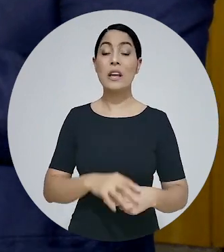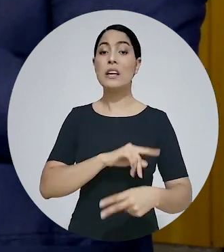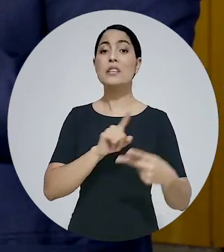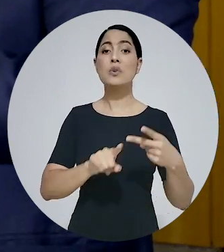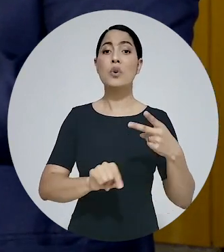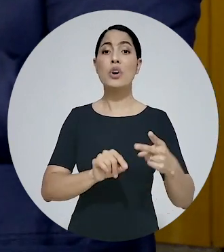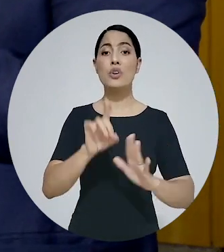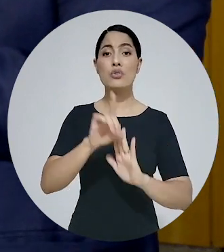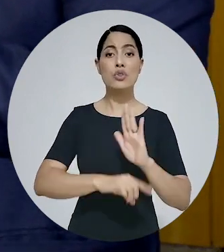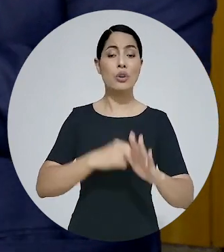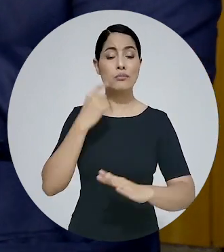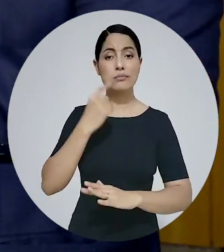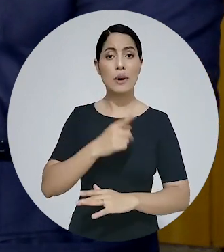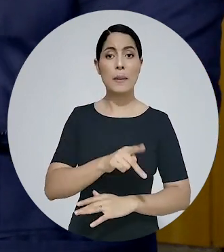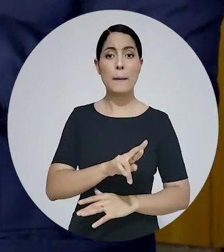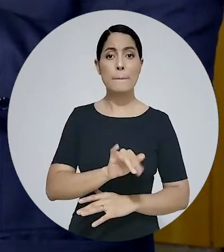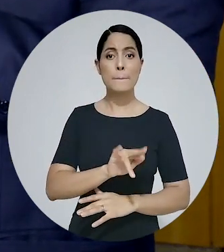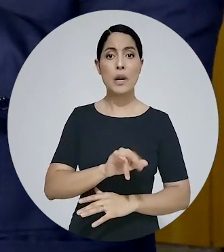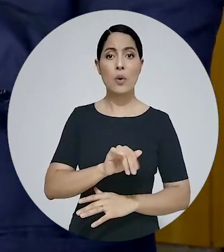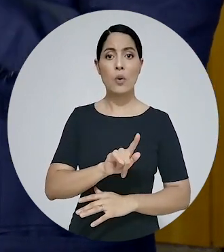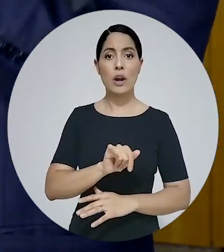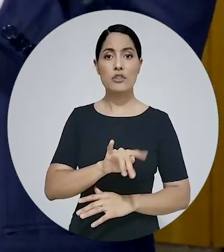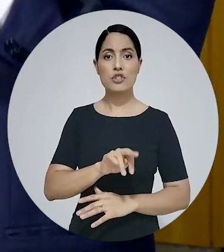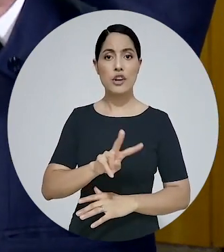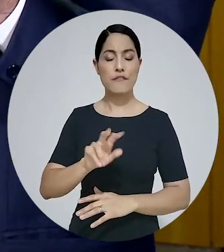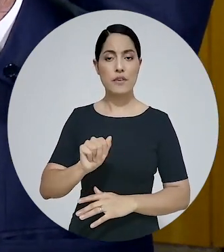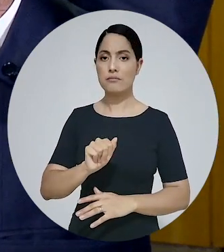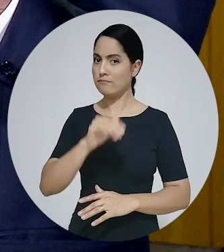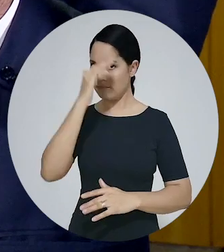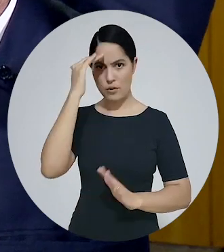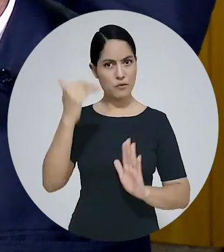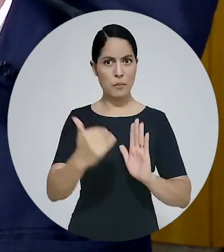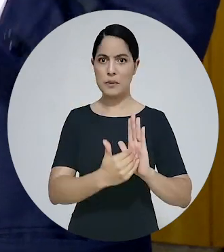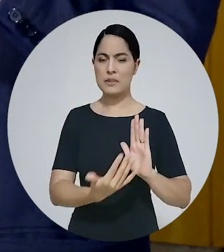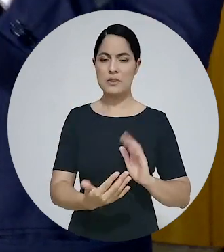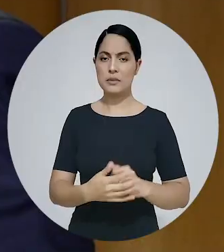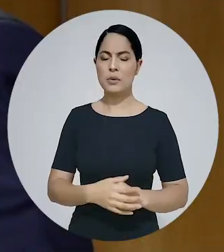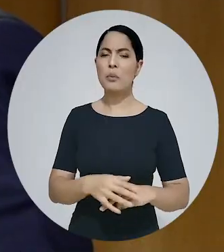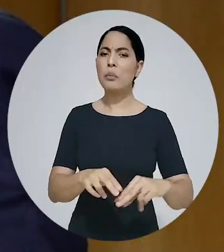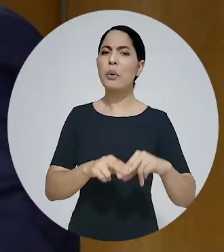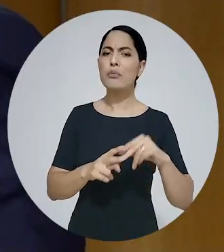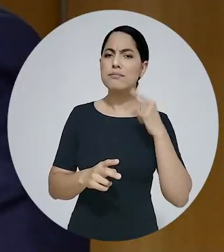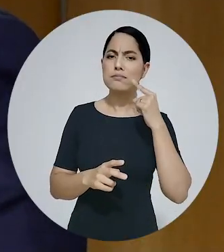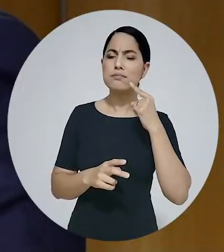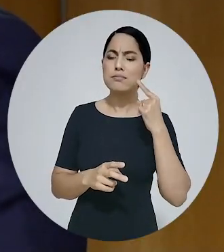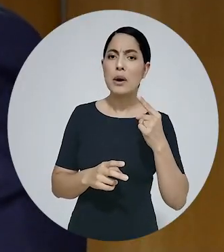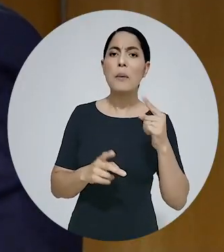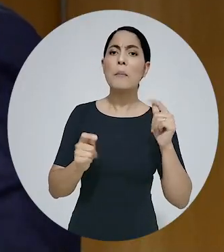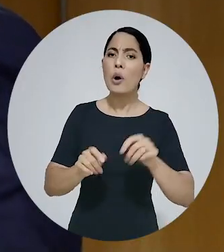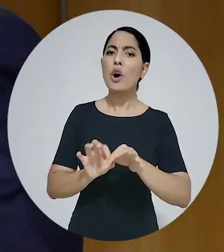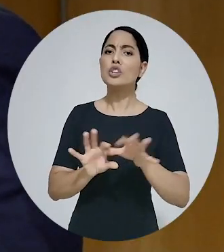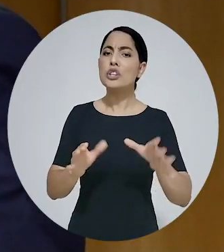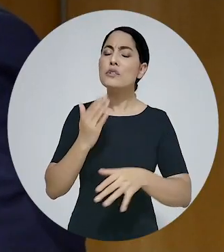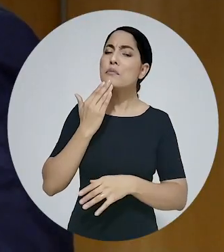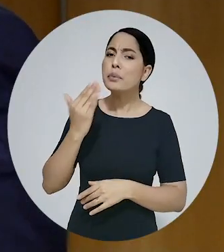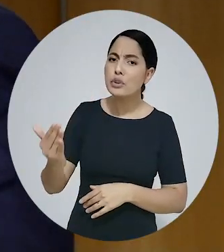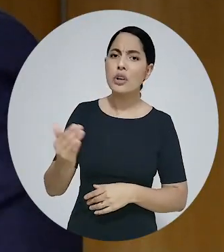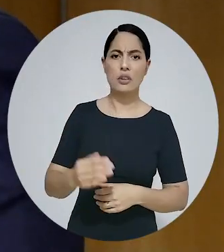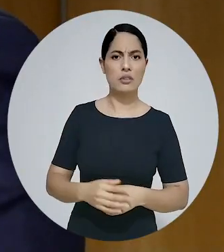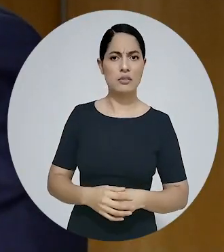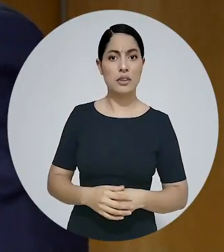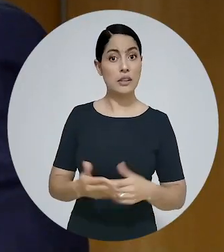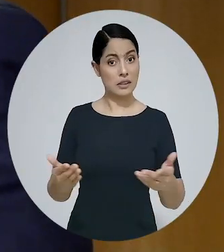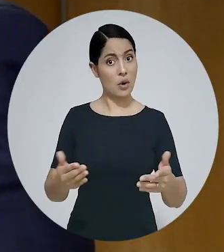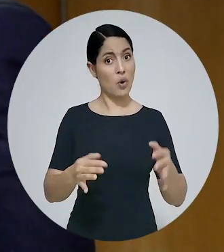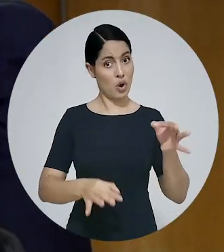prerrogativas da advocacia, que é fazer requerimento ao juiz. O advogado, ele pede, tem o direito de